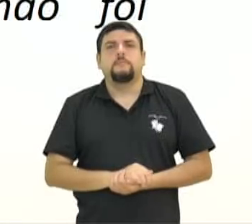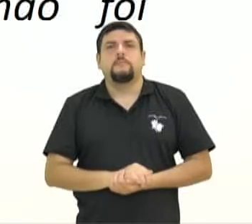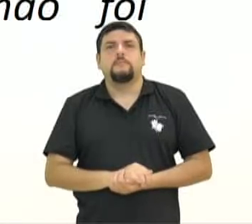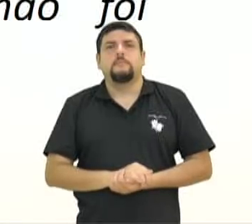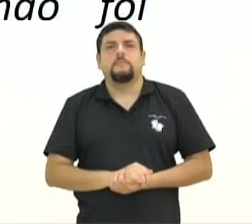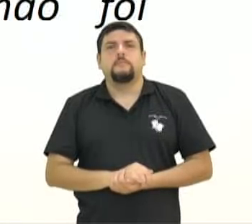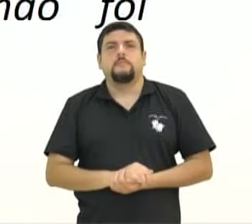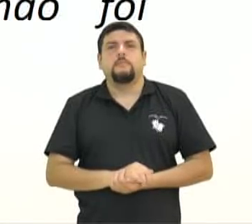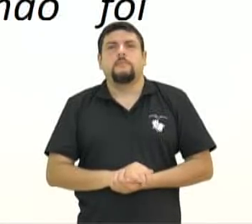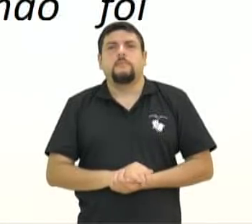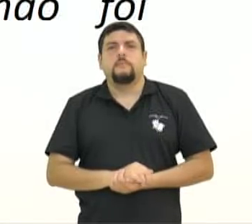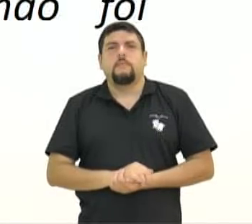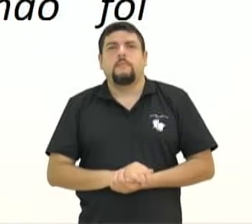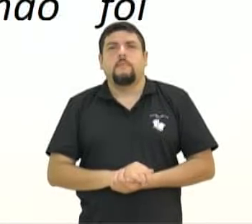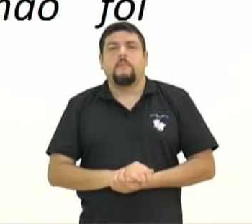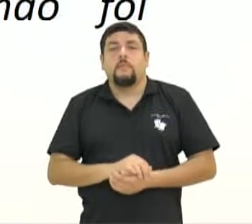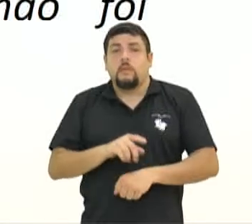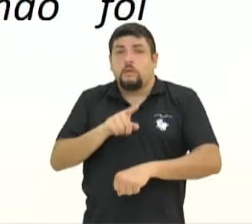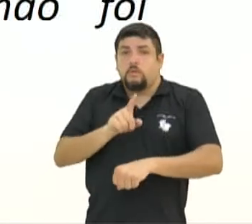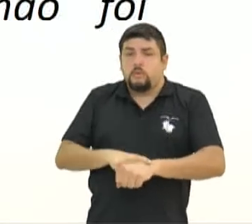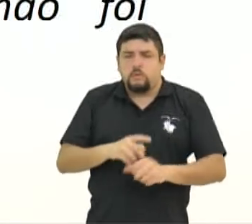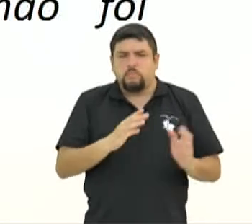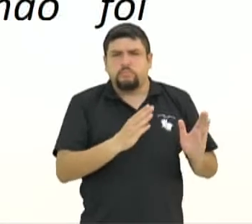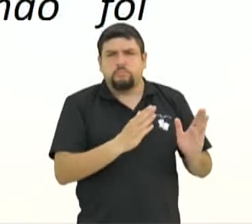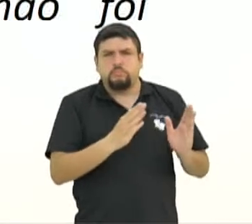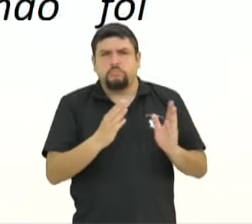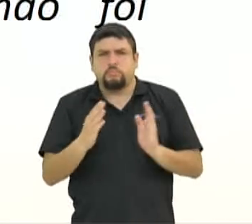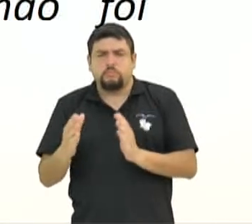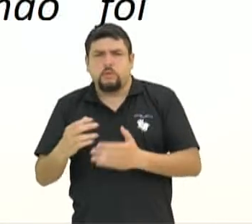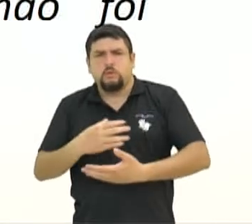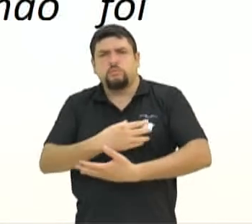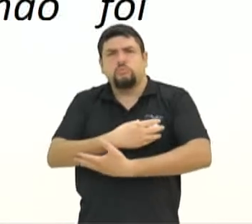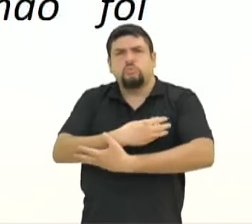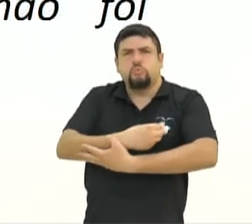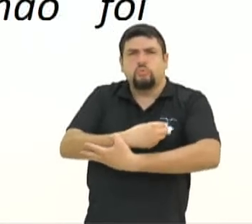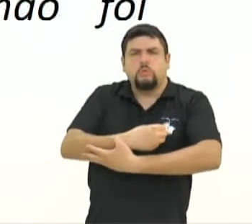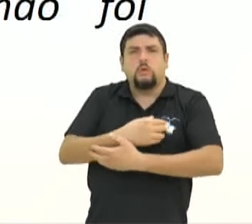Durante o período de amamentação, vão se criando